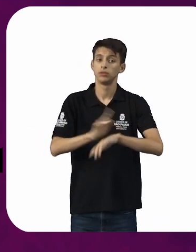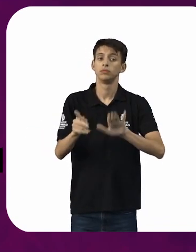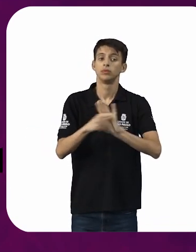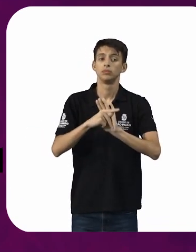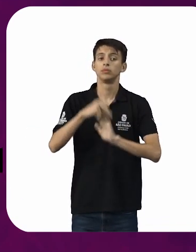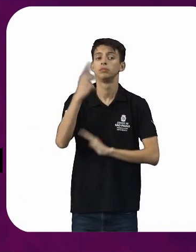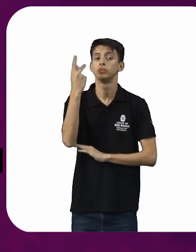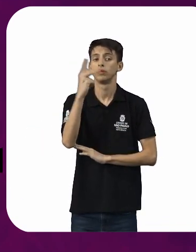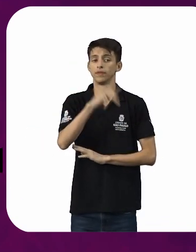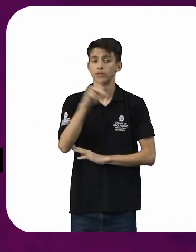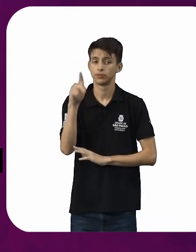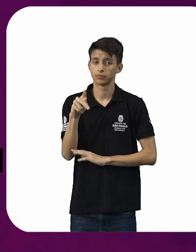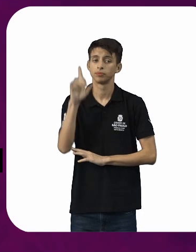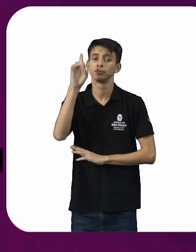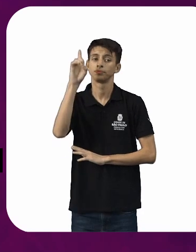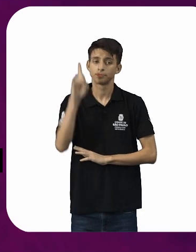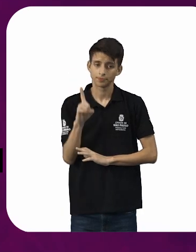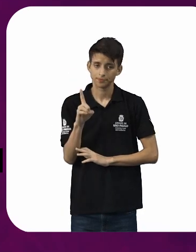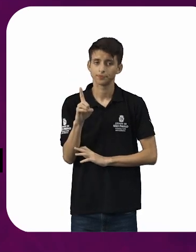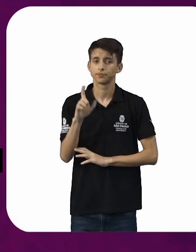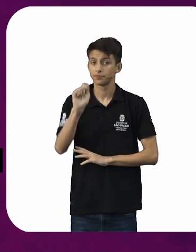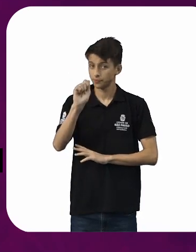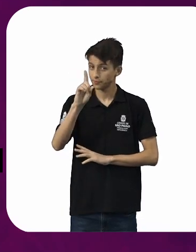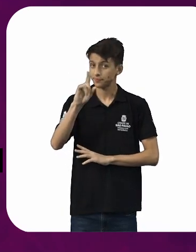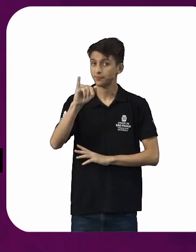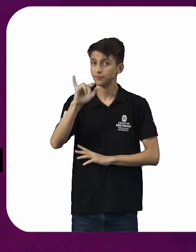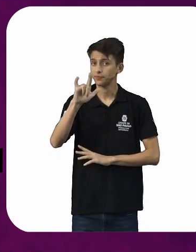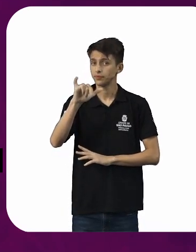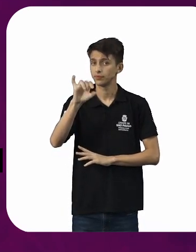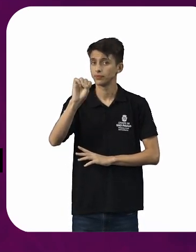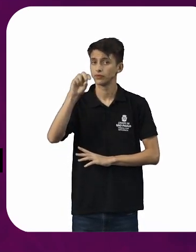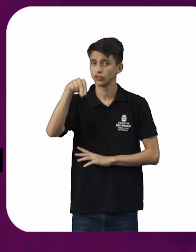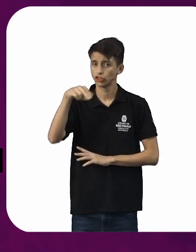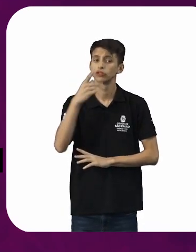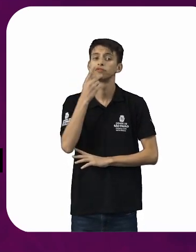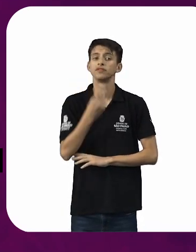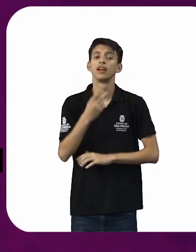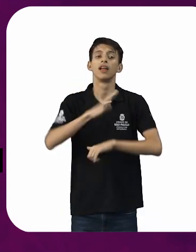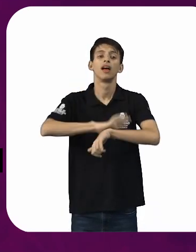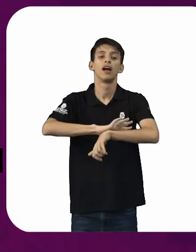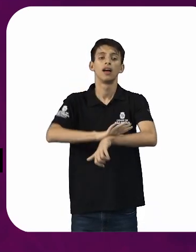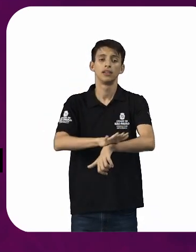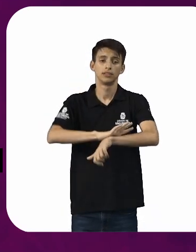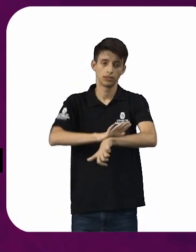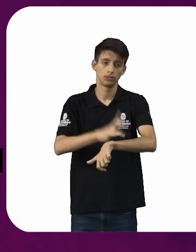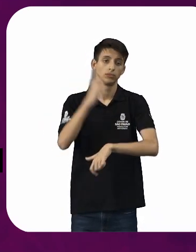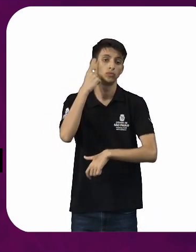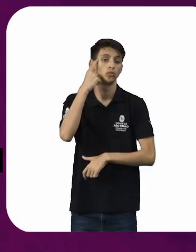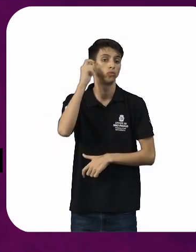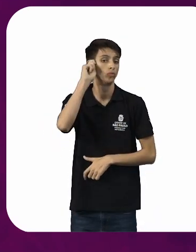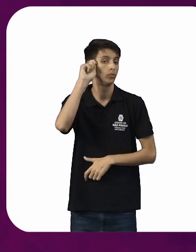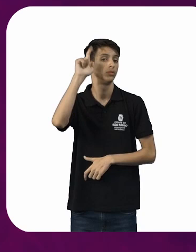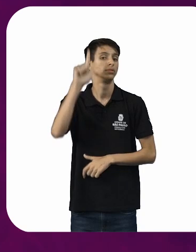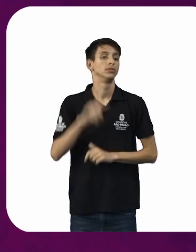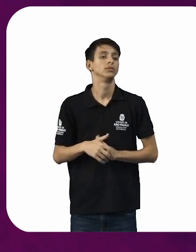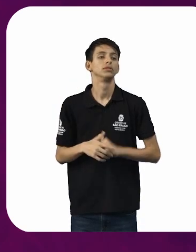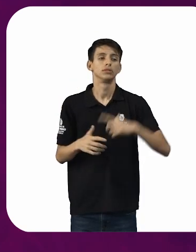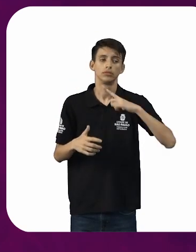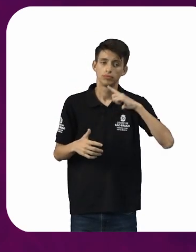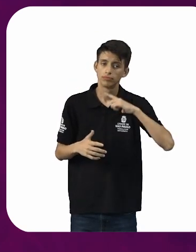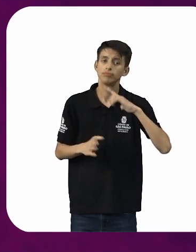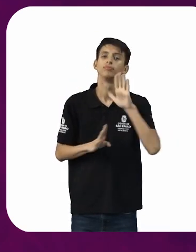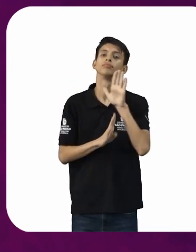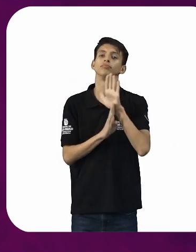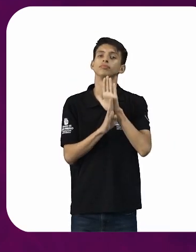professor e doutor em Direito Antidiscriminatório, Adilson Moreira. Ele tem uma obra que fala sobre racismo recreativo. E quando a gente tem um grande avanço,